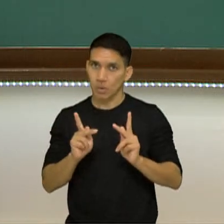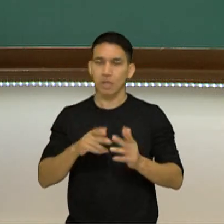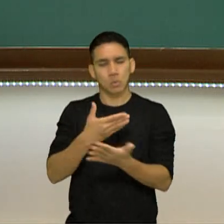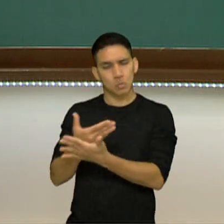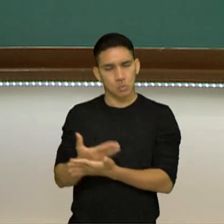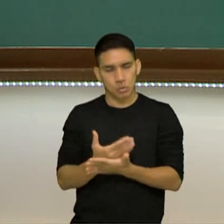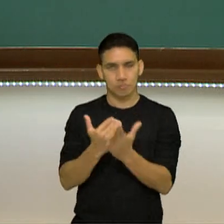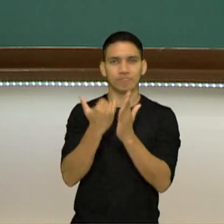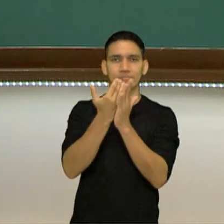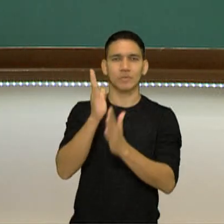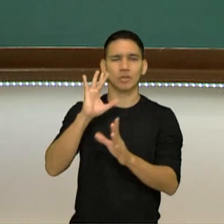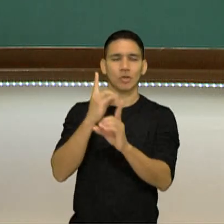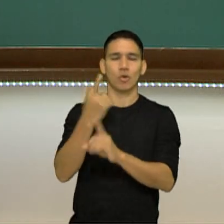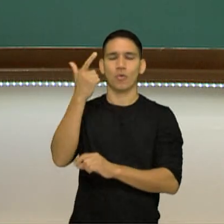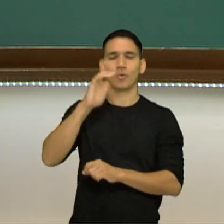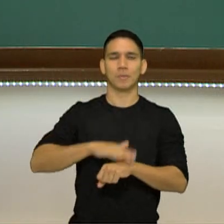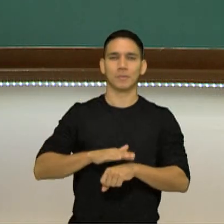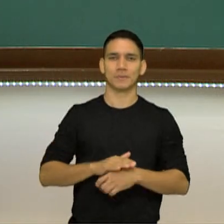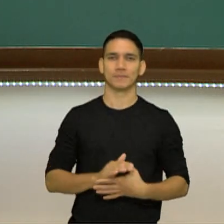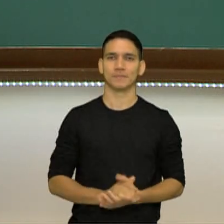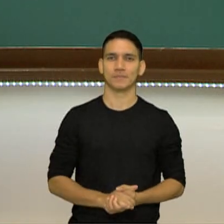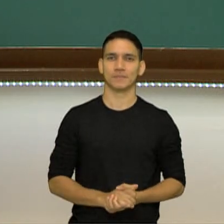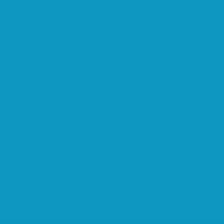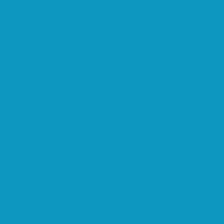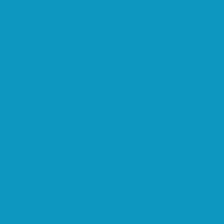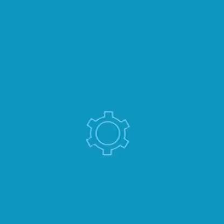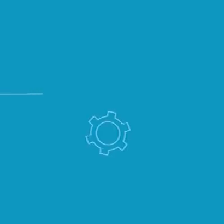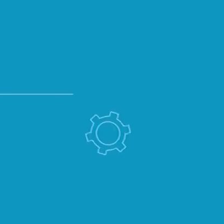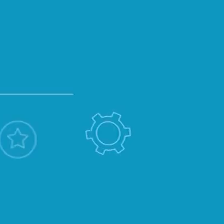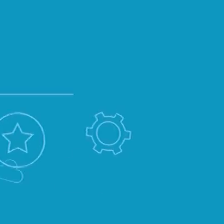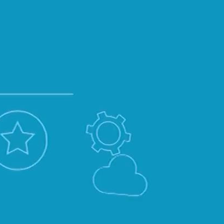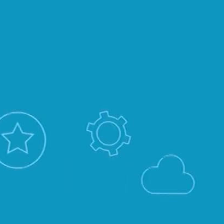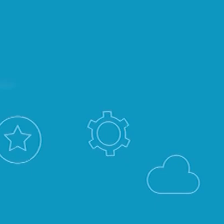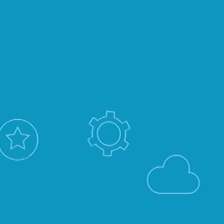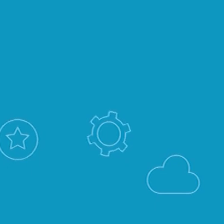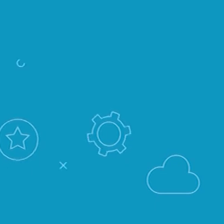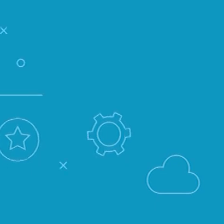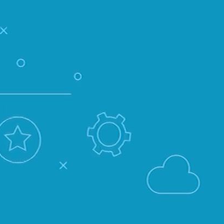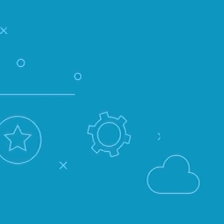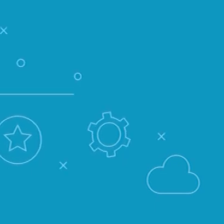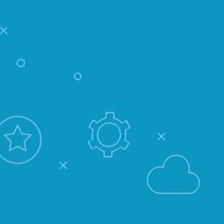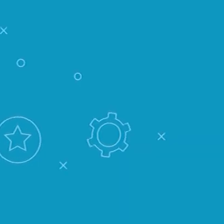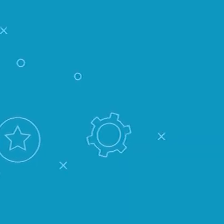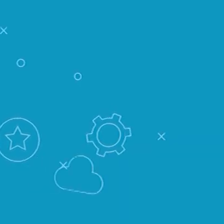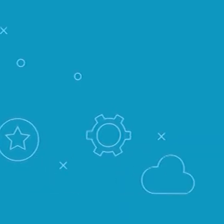são semelhantes. Por quê? Por causa desse expoente que mudou. Ok?